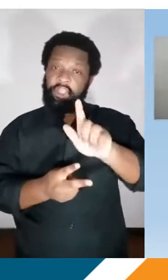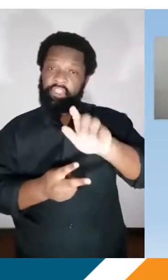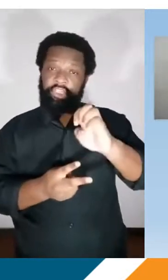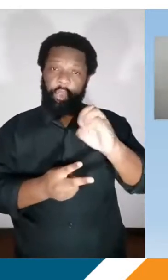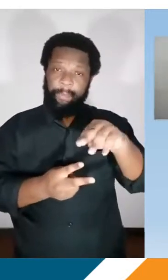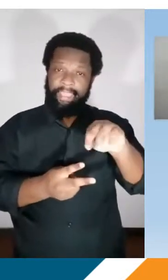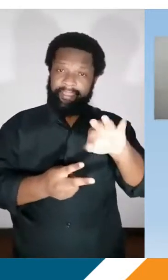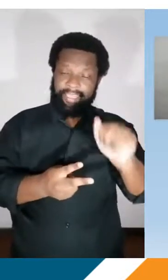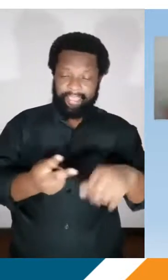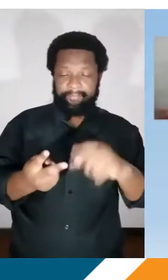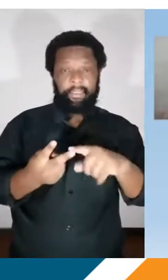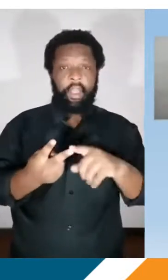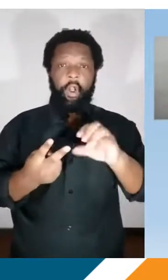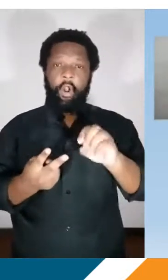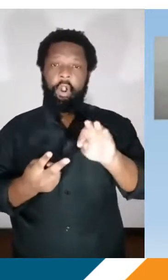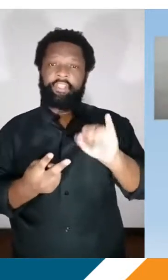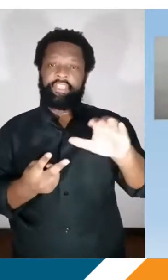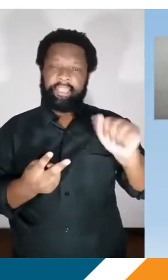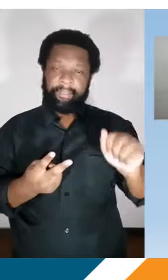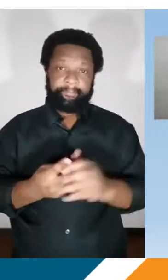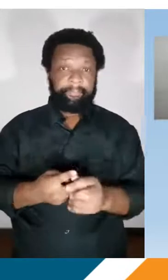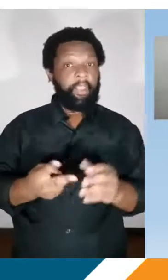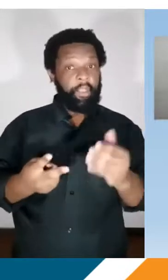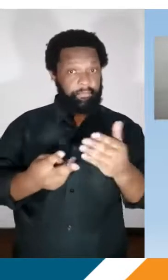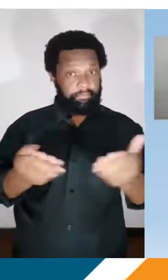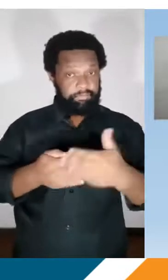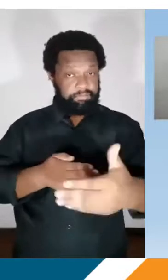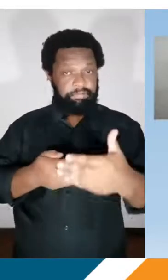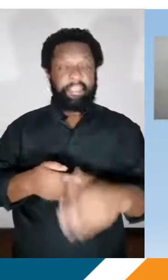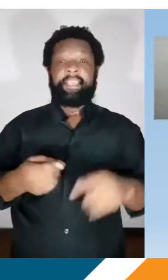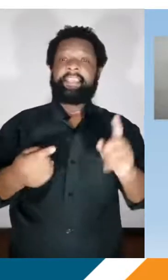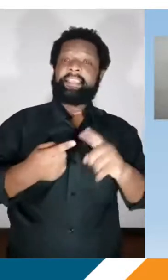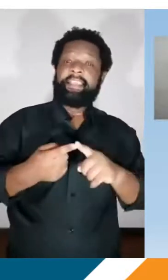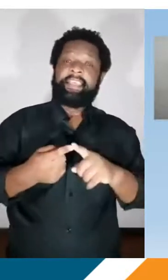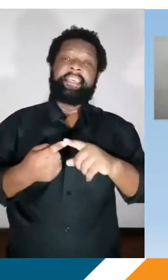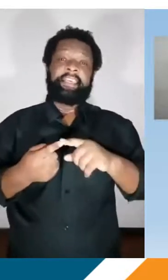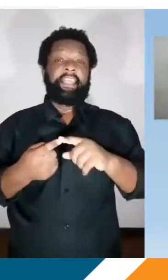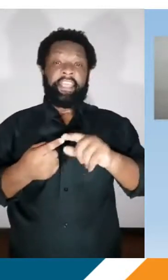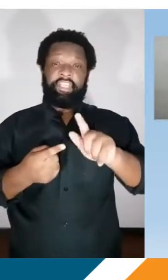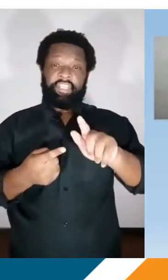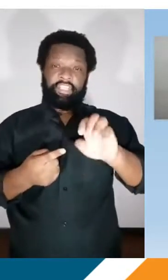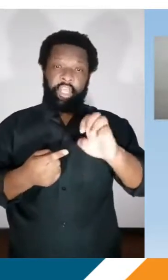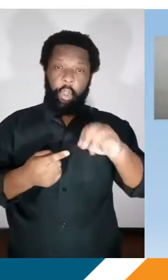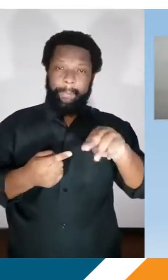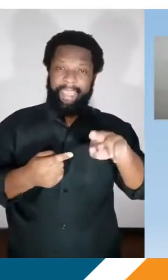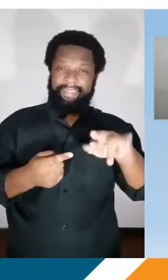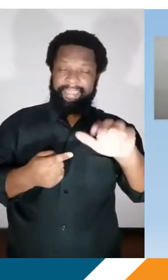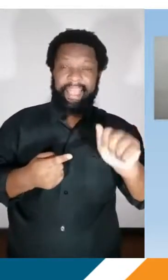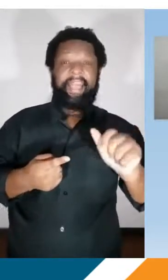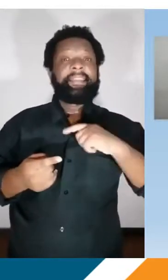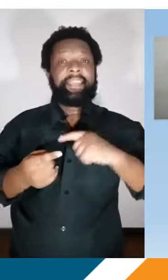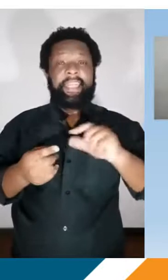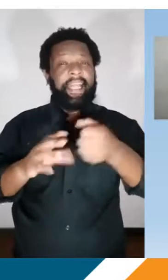tanto isomeria geométrica cis e trans como isomeria óptica. Tá? Então, partindo disso, a isomeria geométrica cis e trans ela vai ter